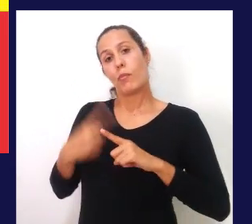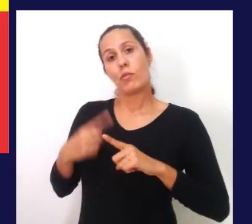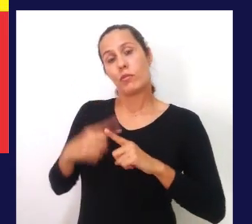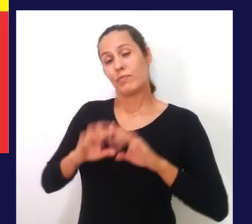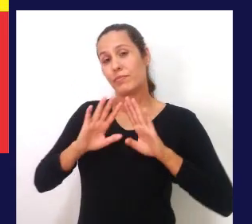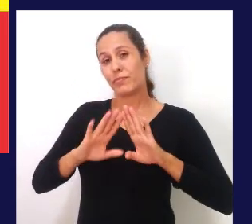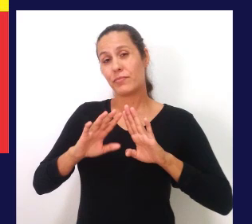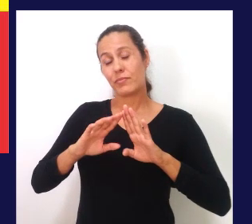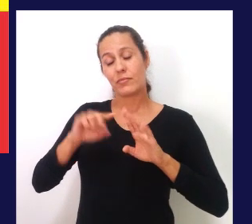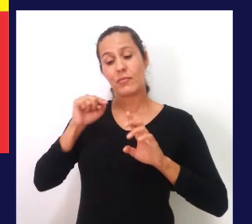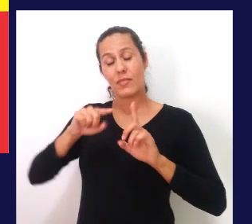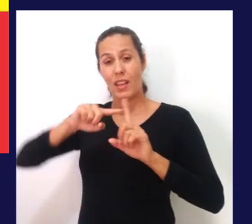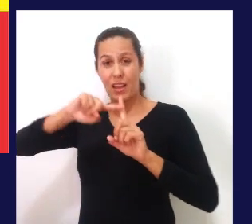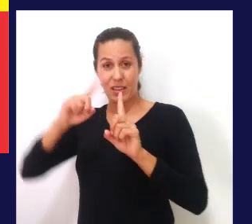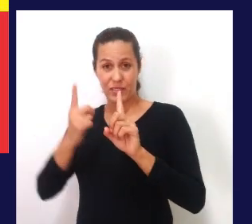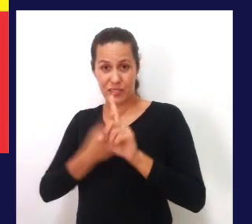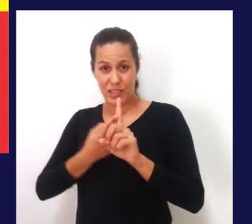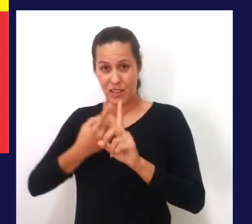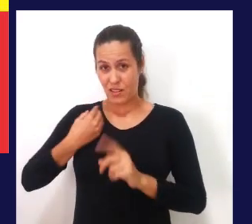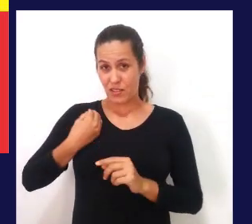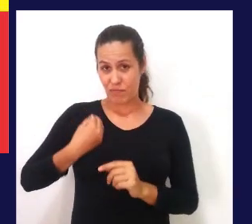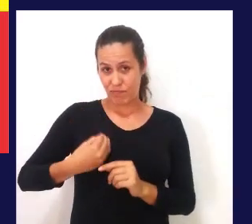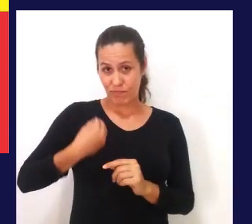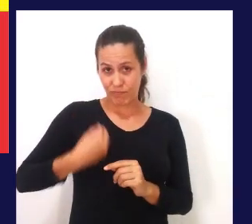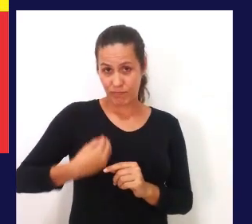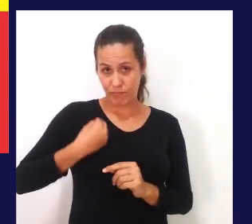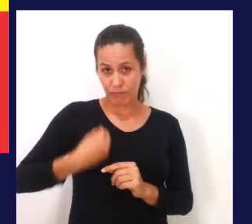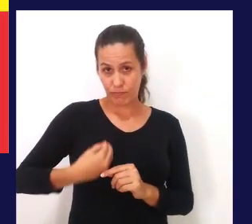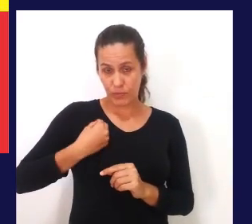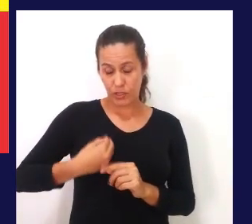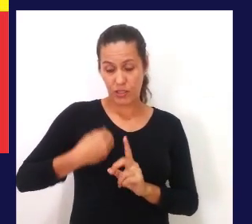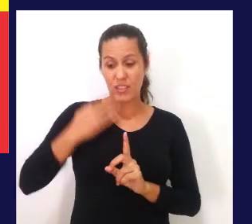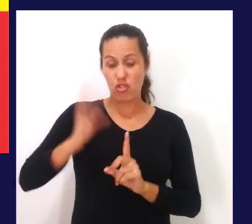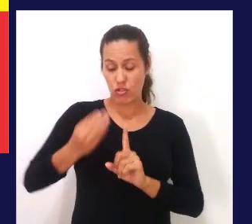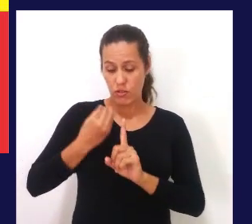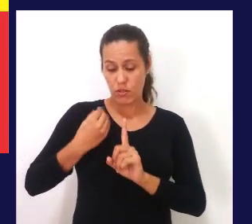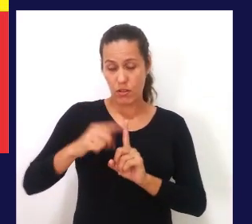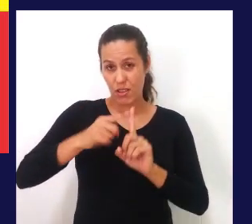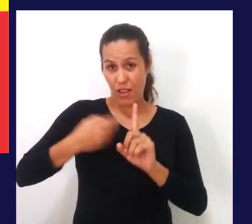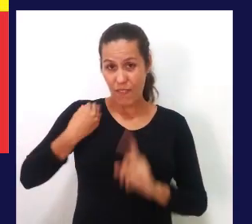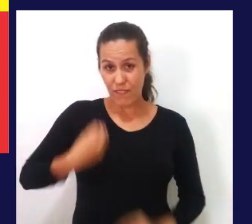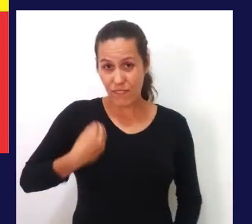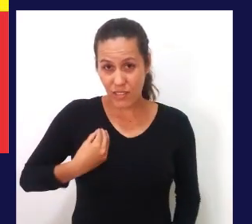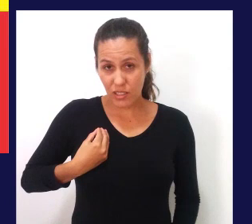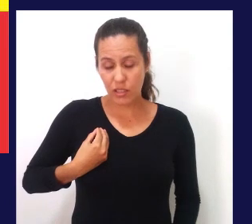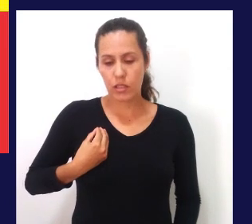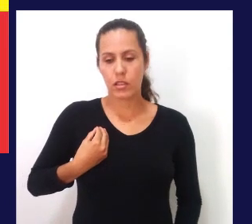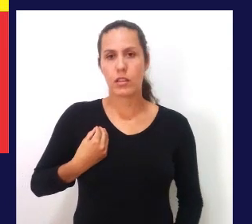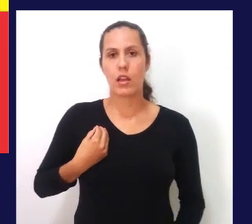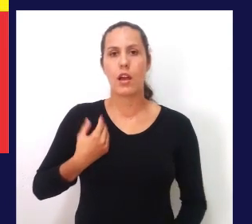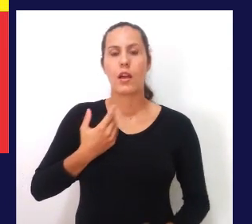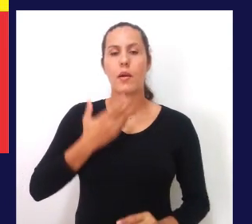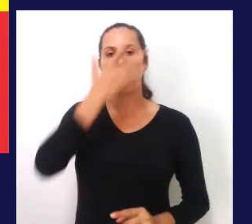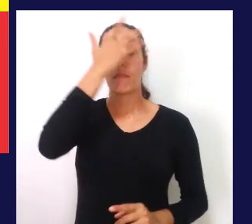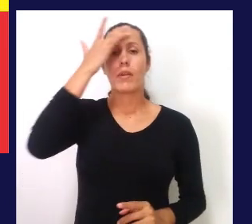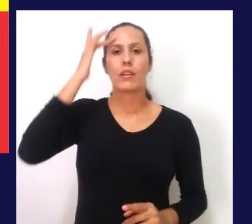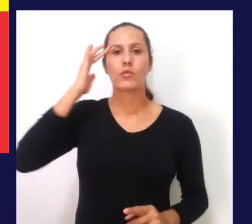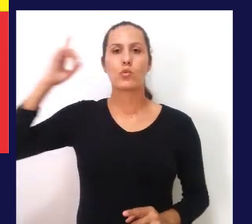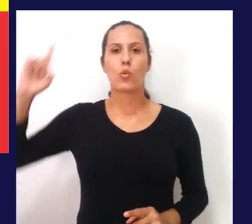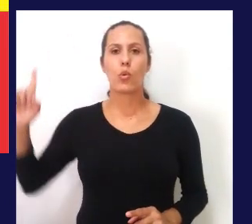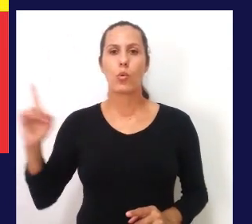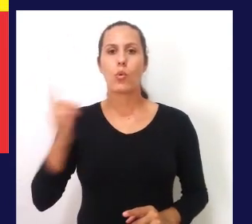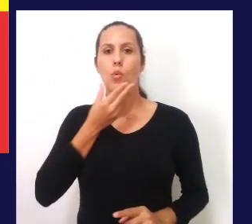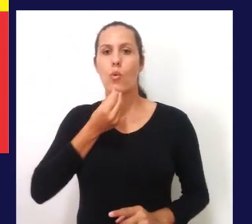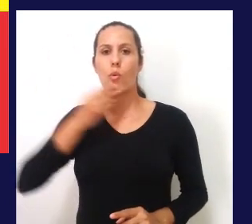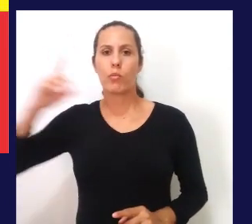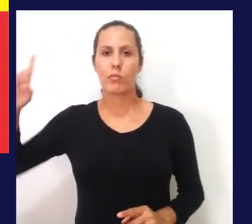uma vez que a gravidez ela se faz presente, né, a gravidez ela se faz a dois. O